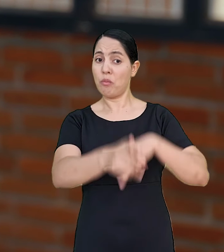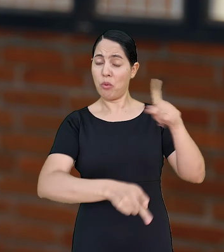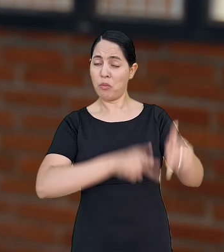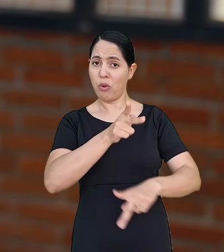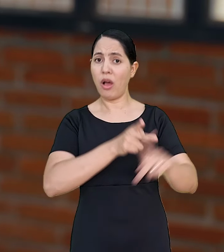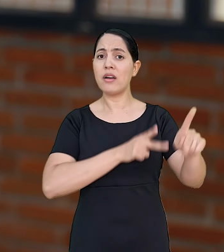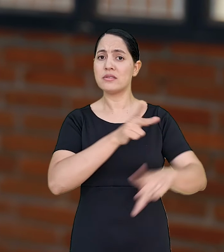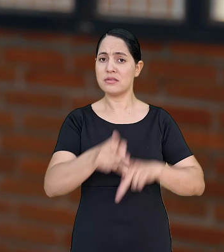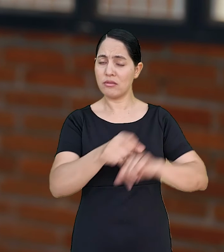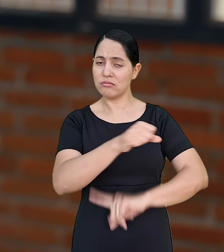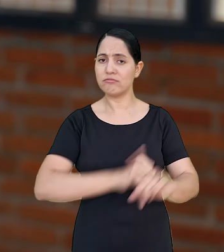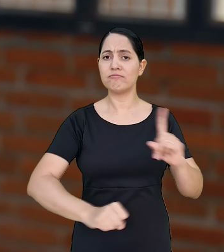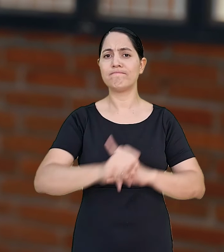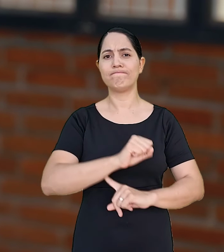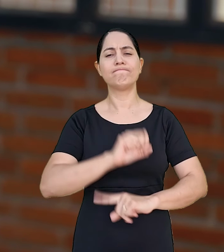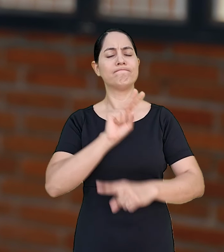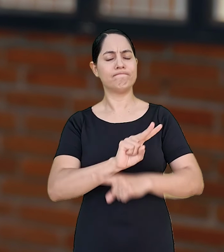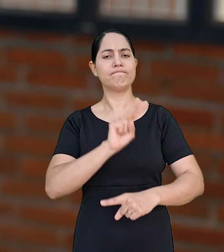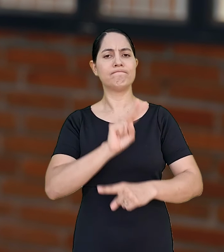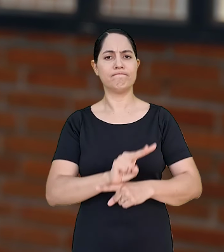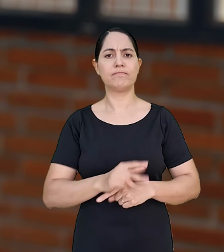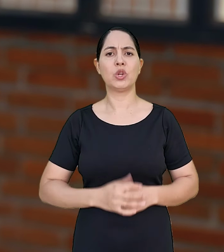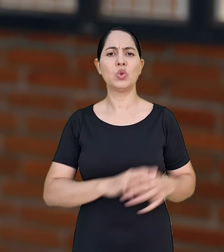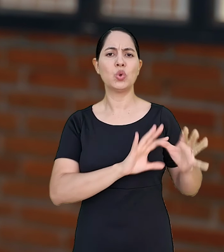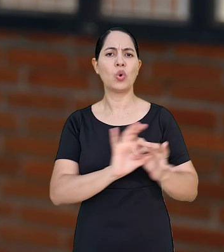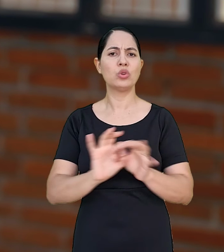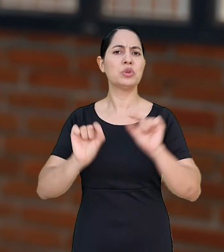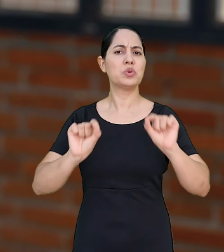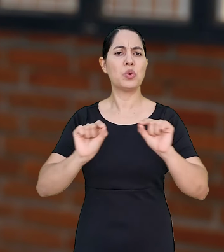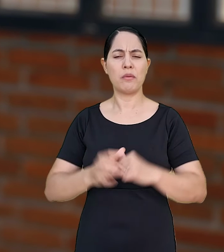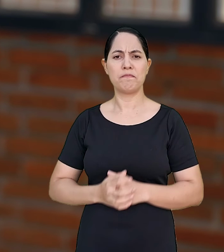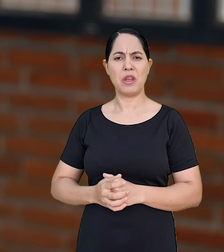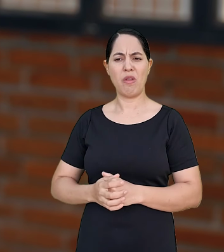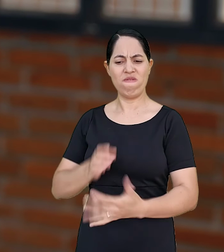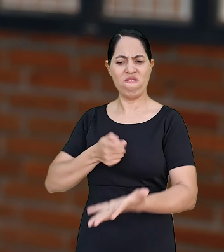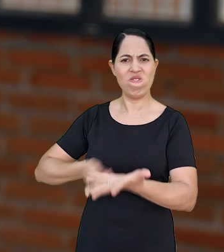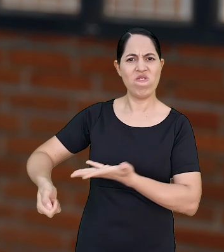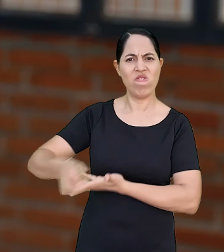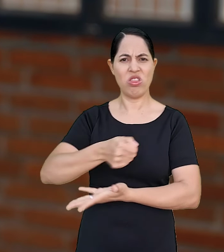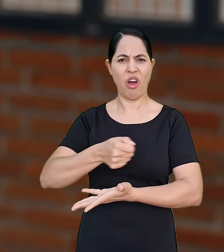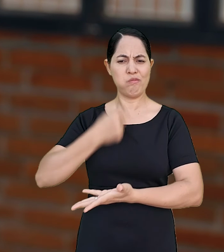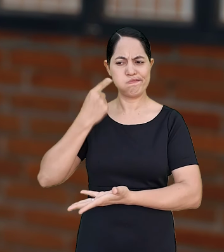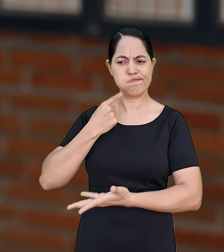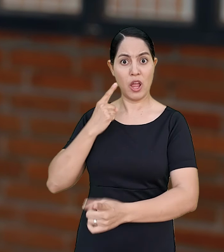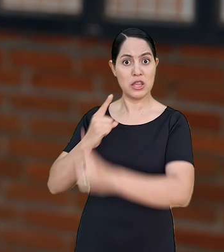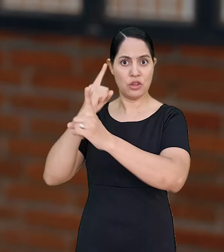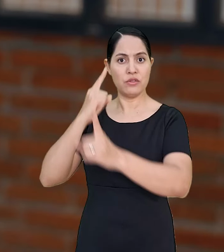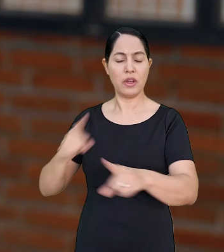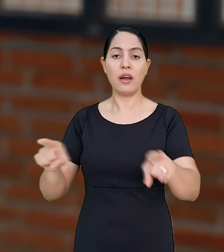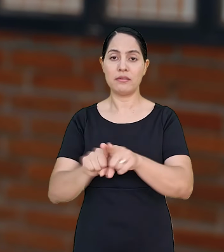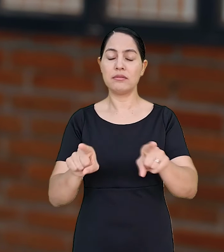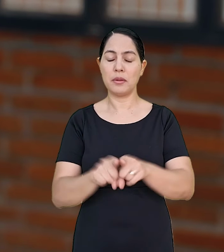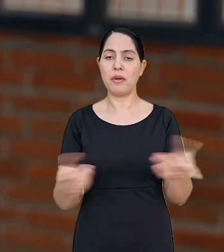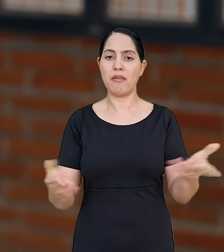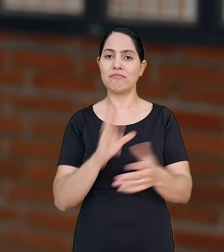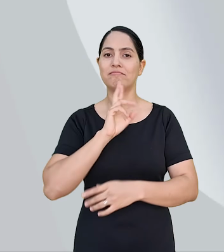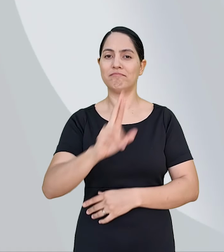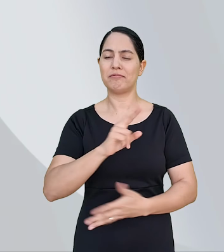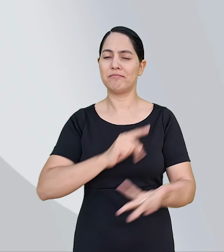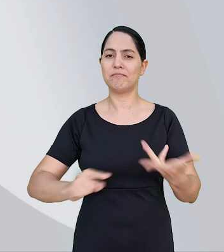plataformas criadas para denunciar o golpe e para validar a identidade profissional têm alcançado grandes resultados.